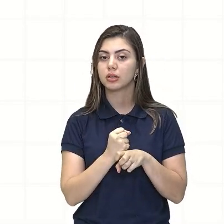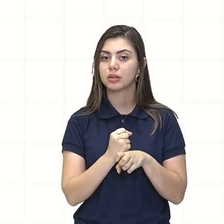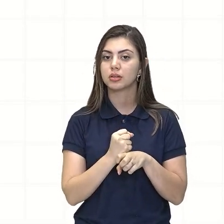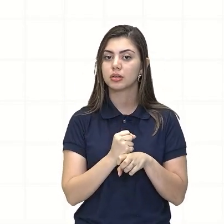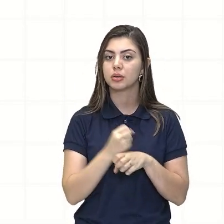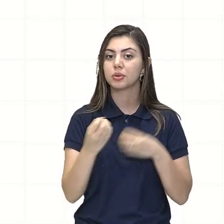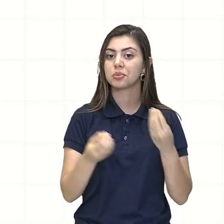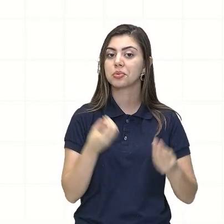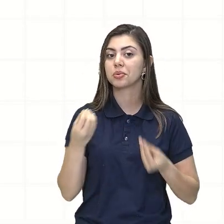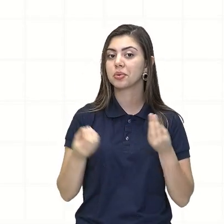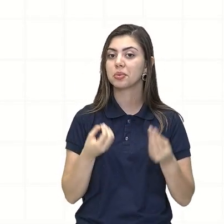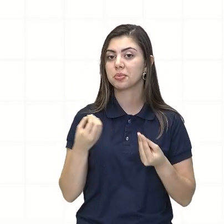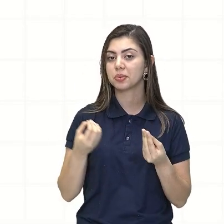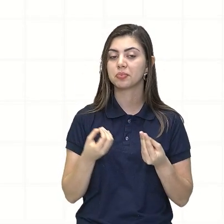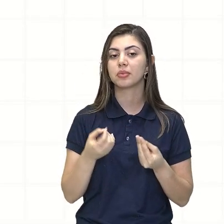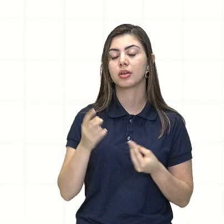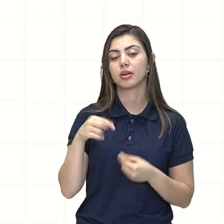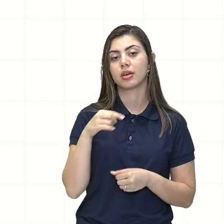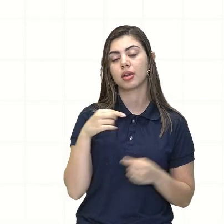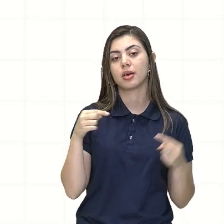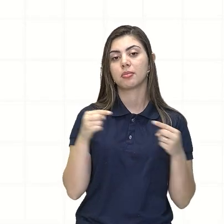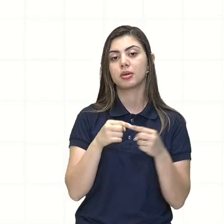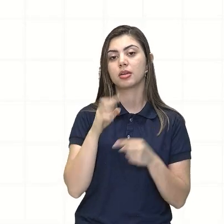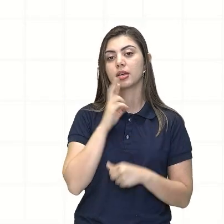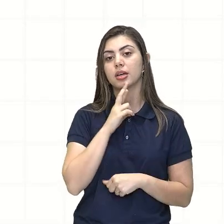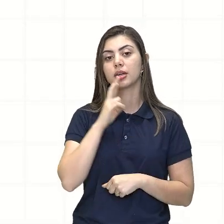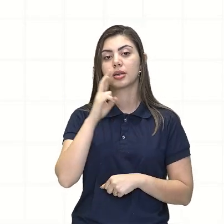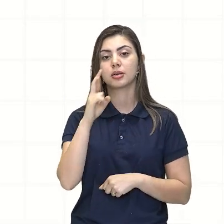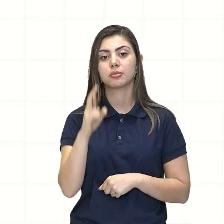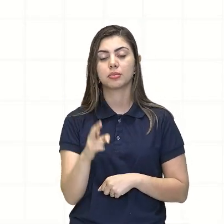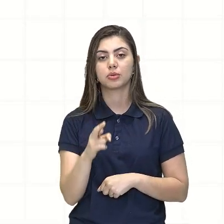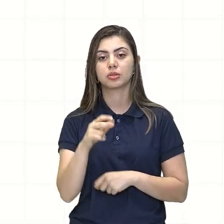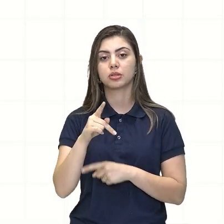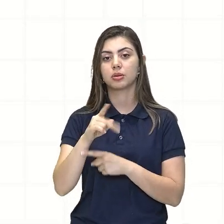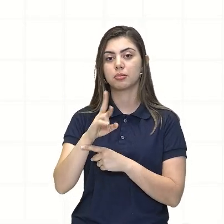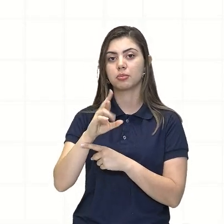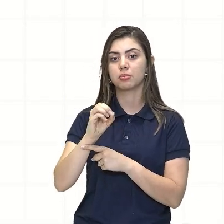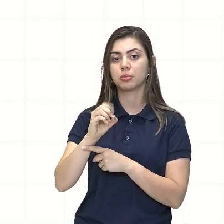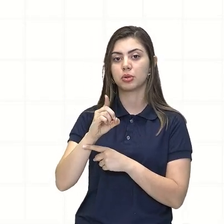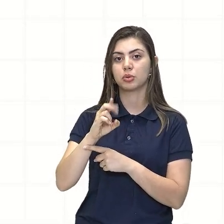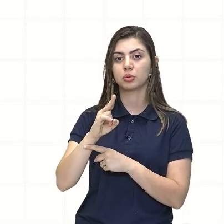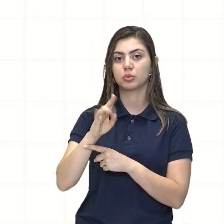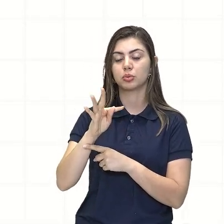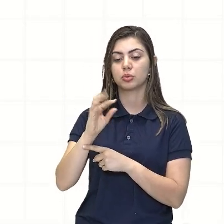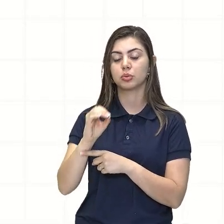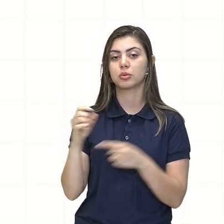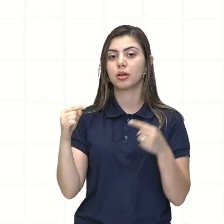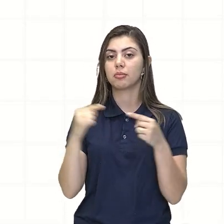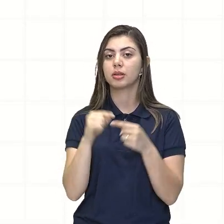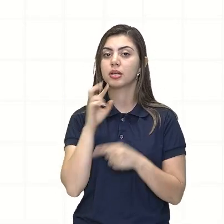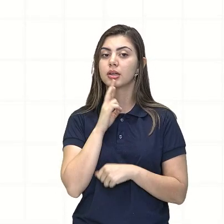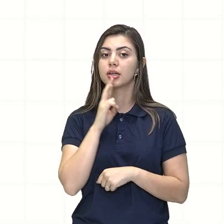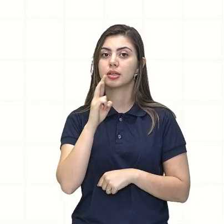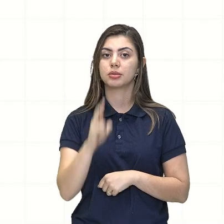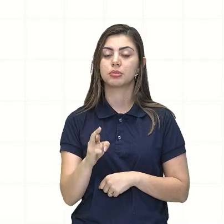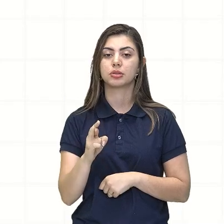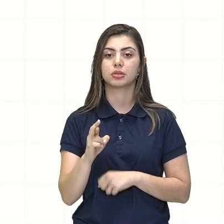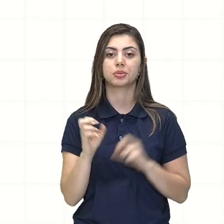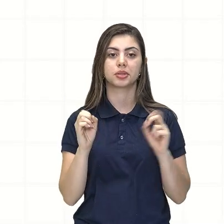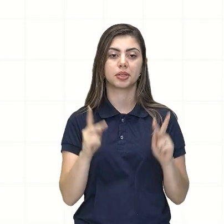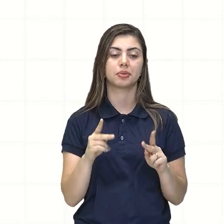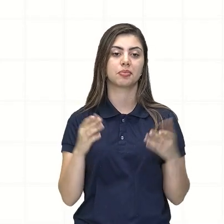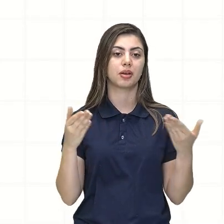a gente está falando do resultado da multiplicação, tá bom? Então, vamos aqui a mais,